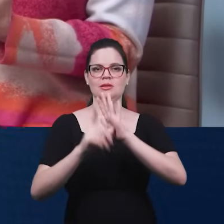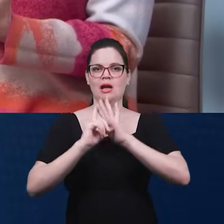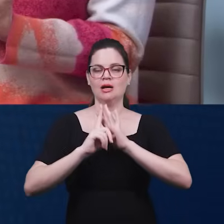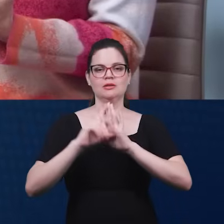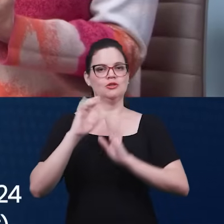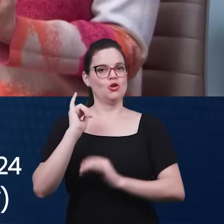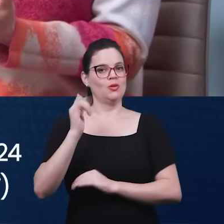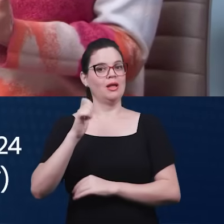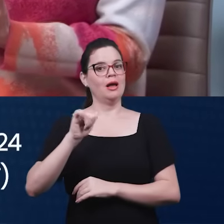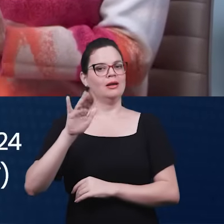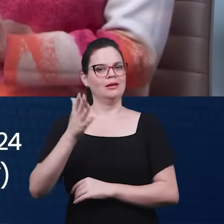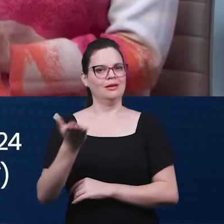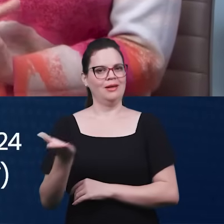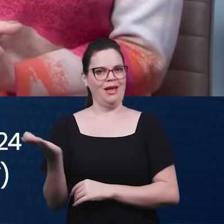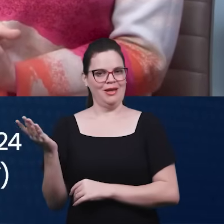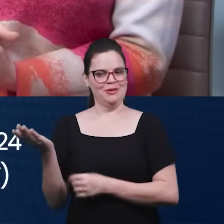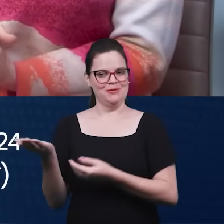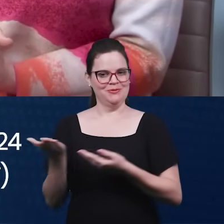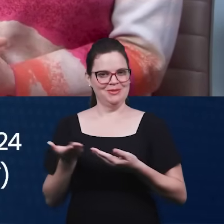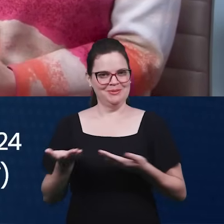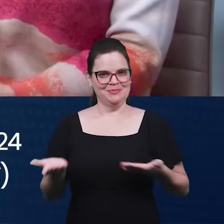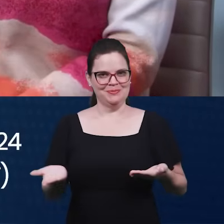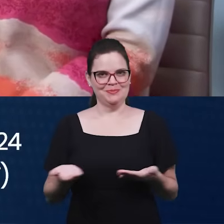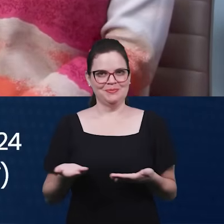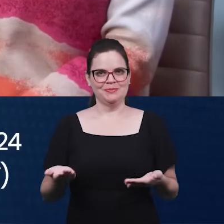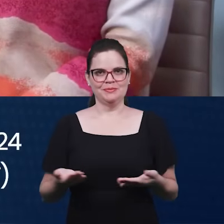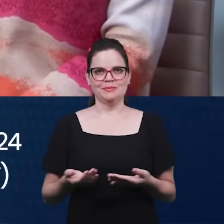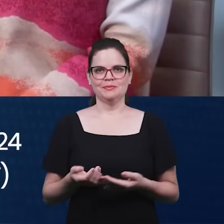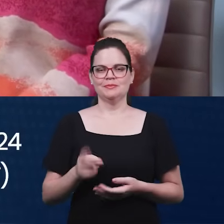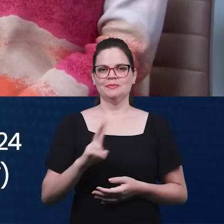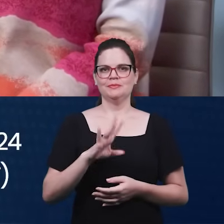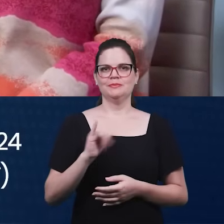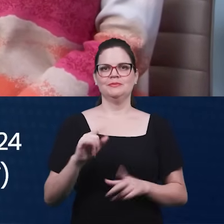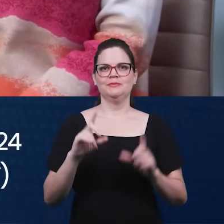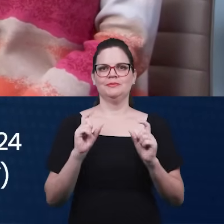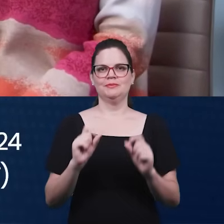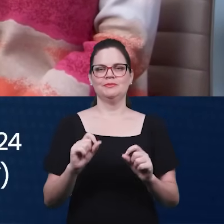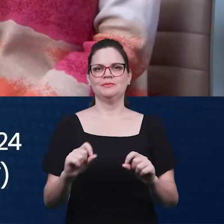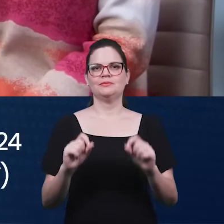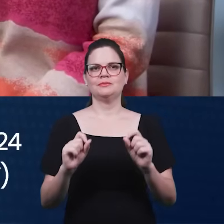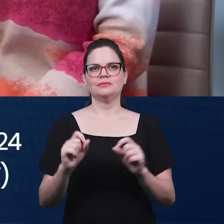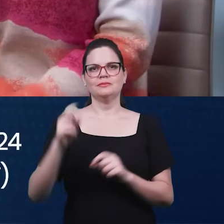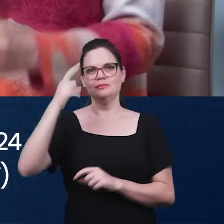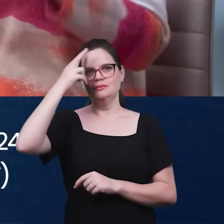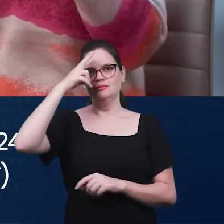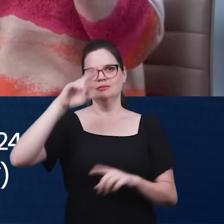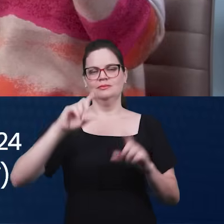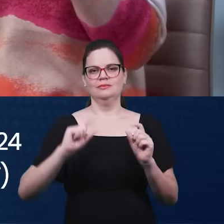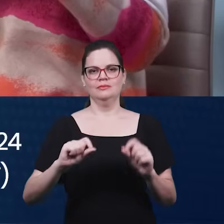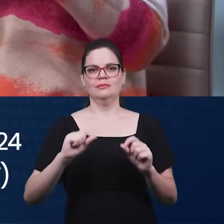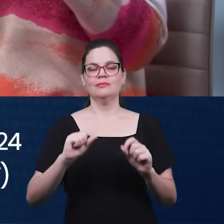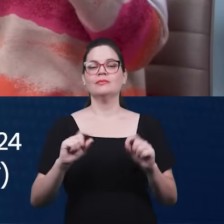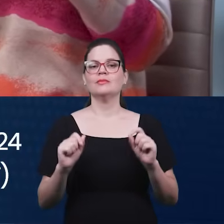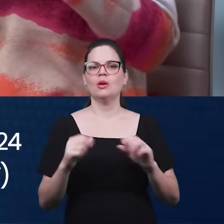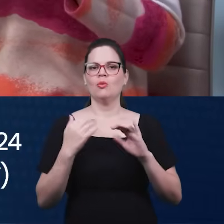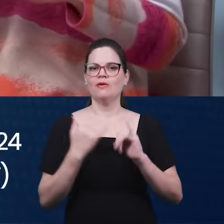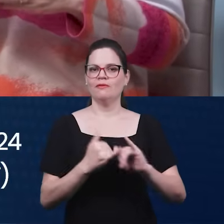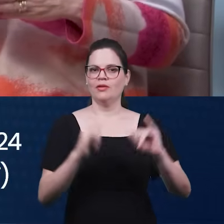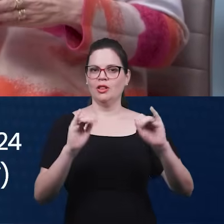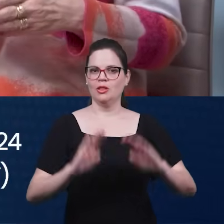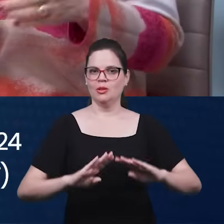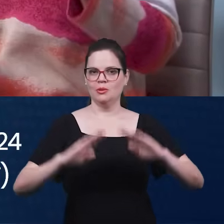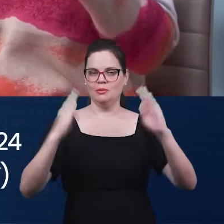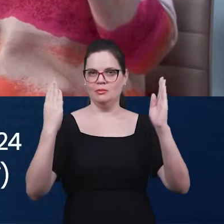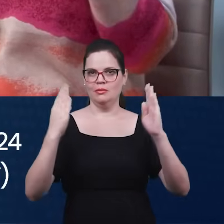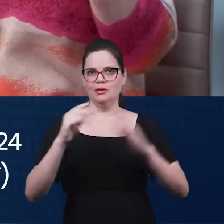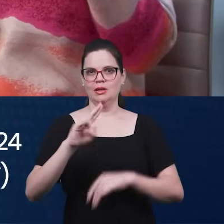de contar quem nos acompanha hoje, nós vamos vamos relembrar. O evento Trombetas e